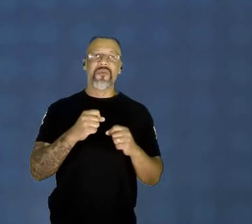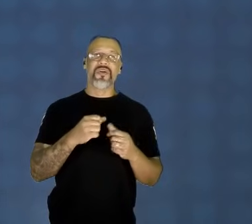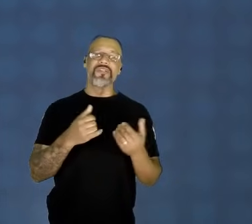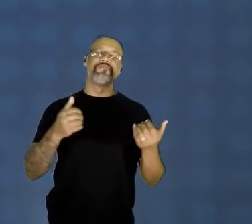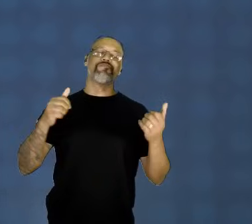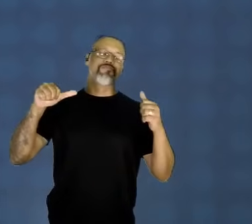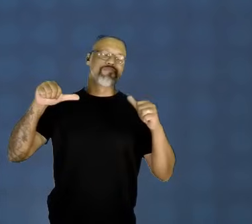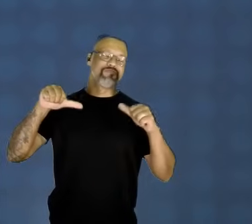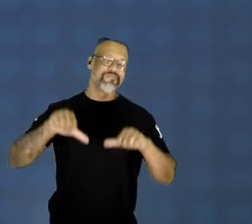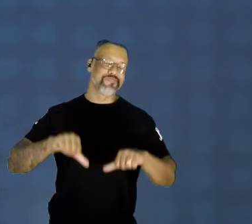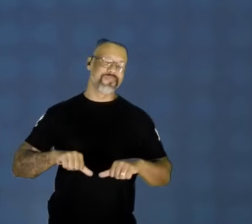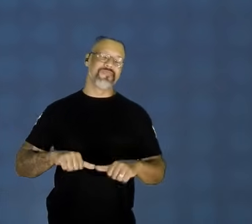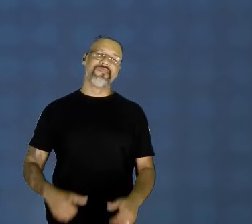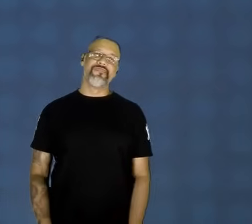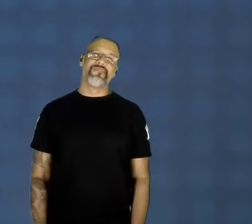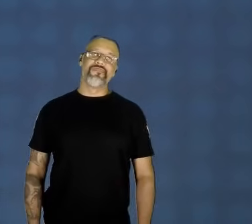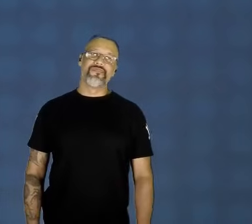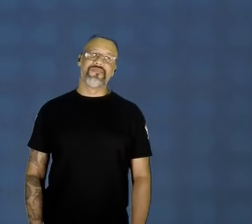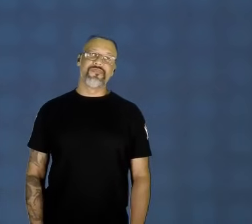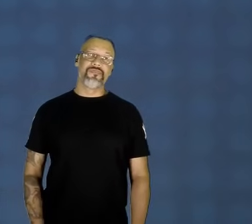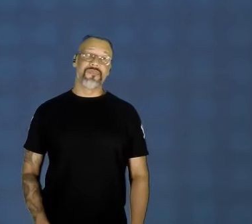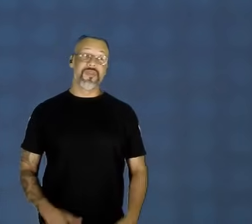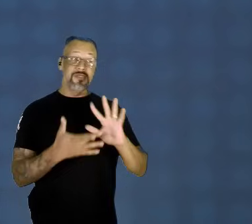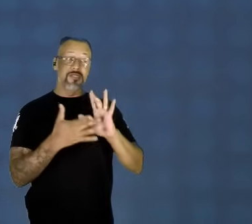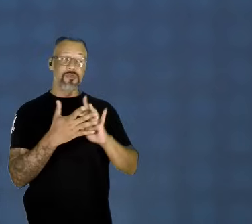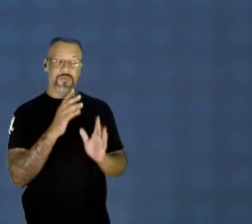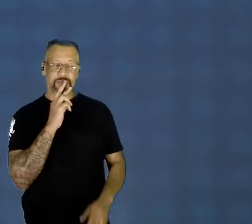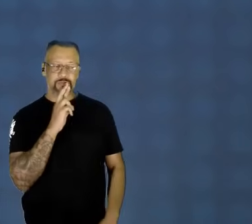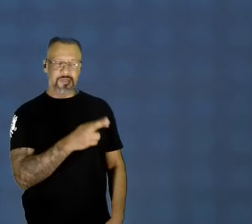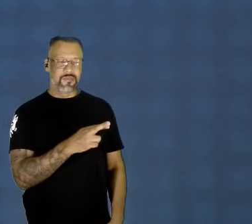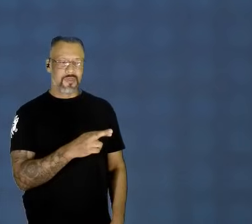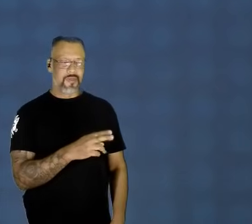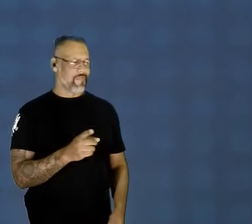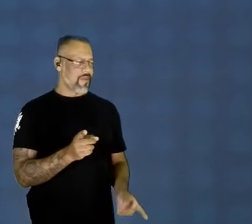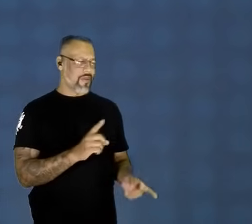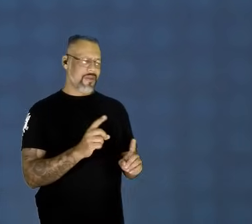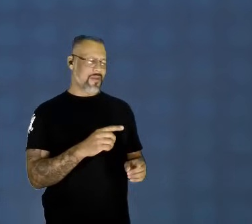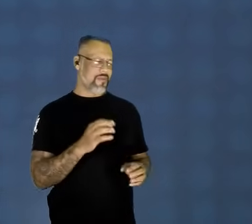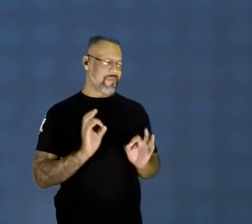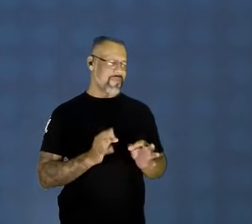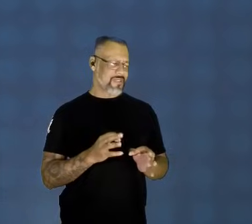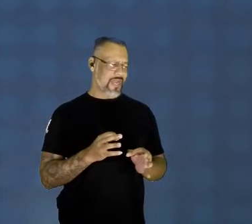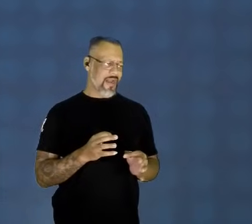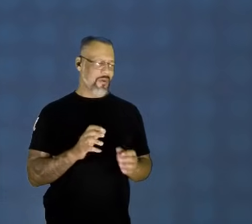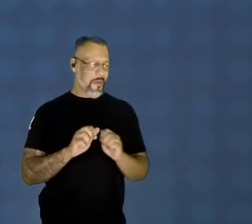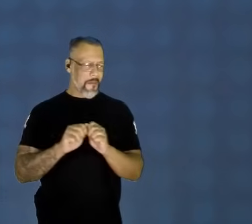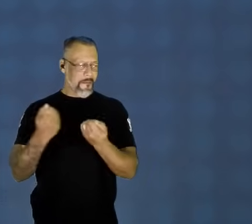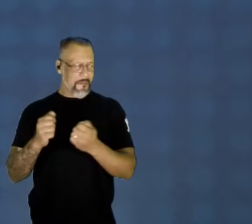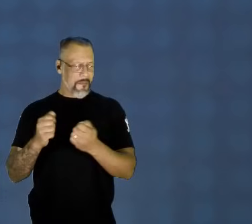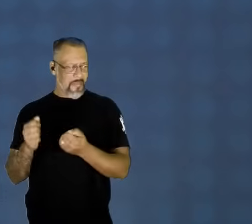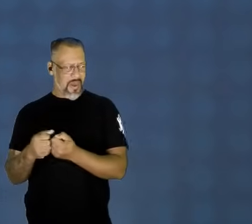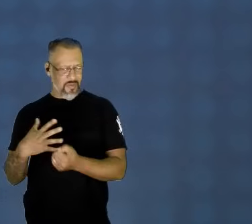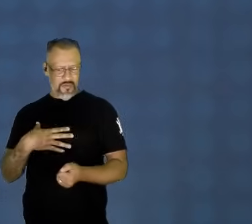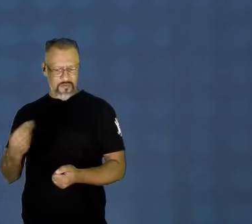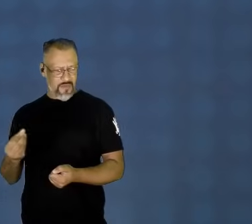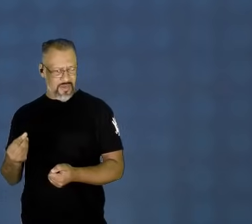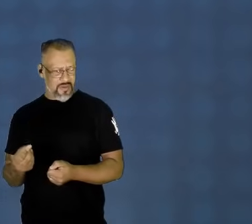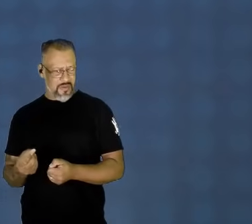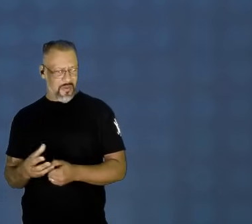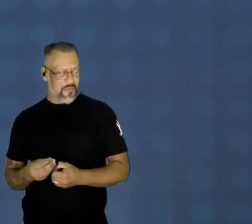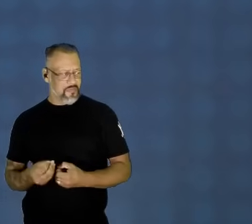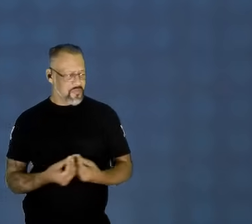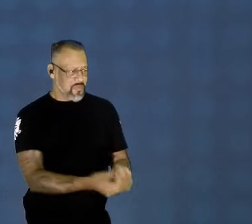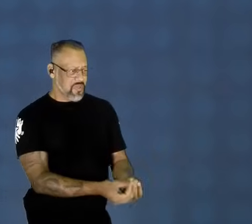Não é certo tirar o pão dos filhos e lançá-los aos cachorrinhos. Se fosse hoje, Jesus tomaria